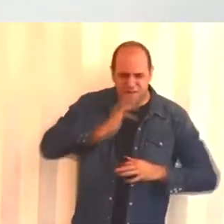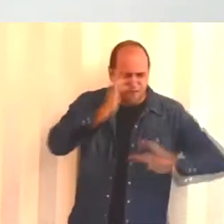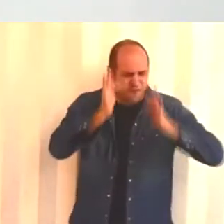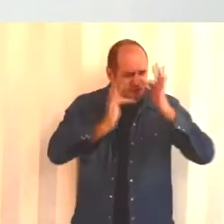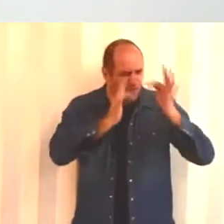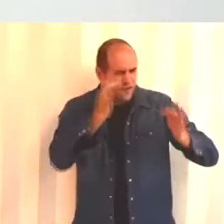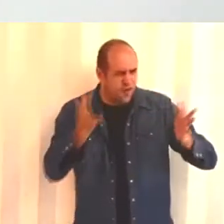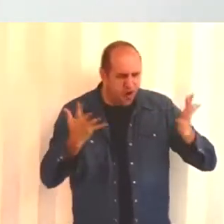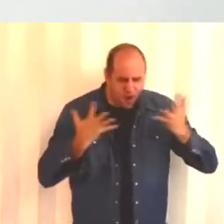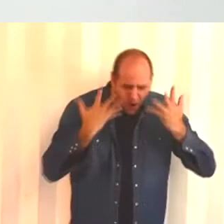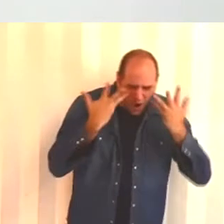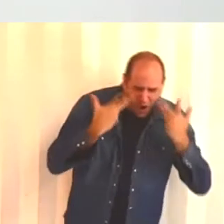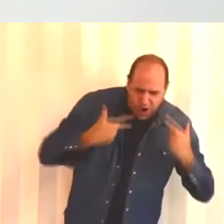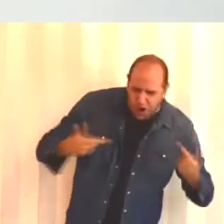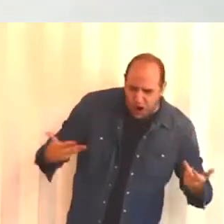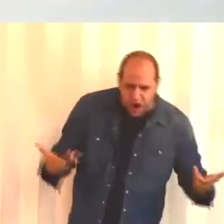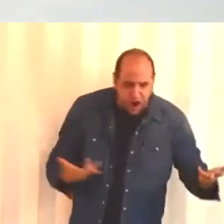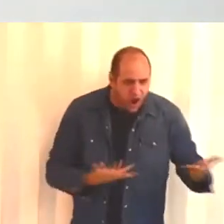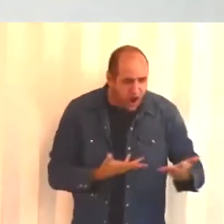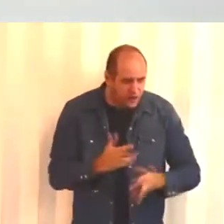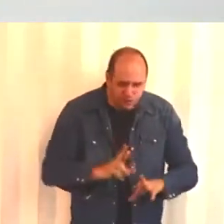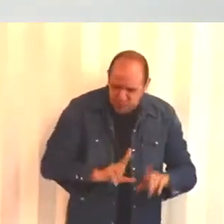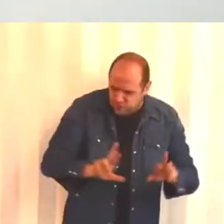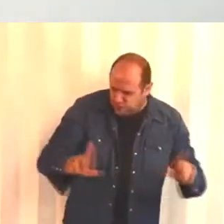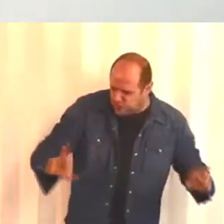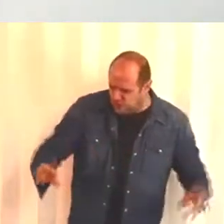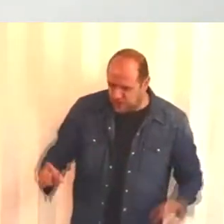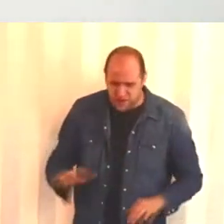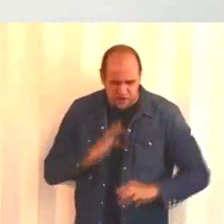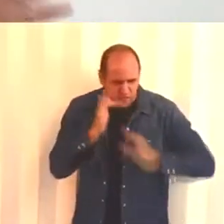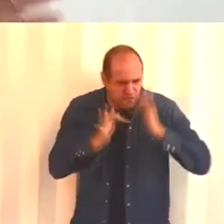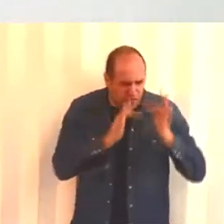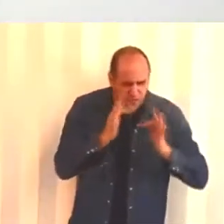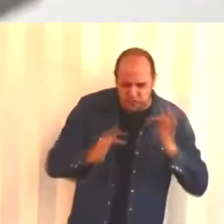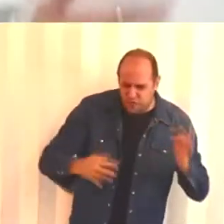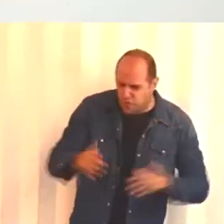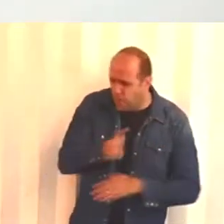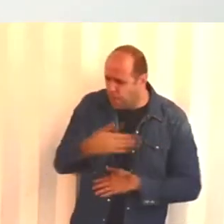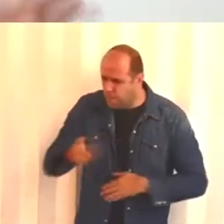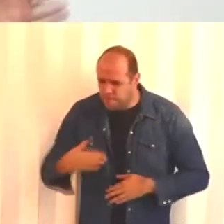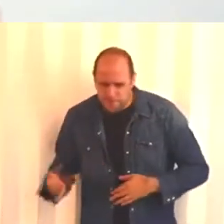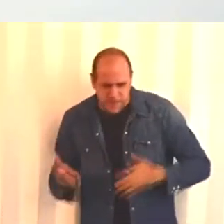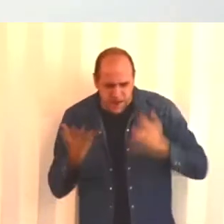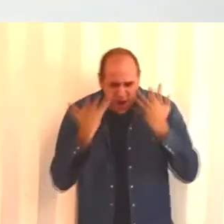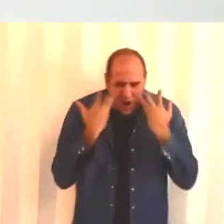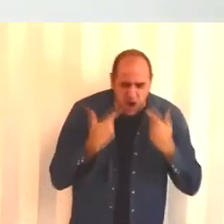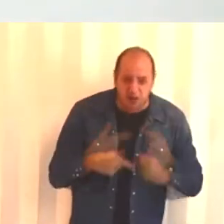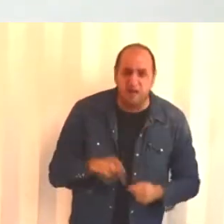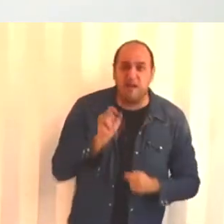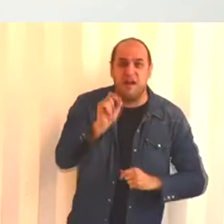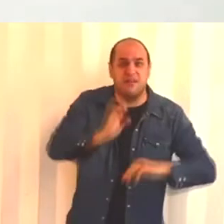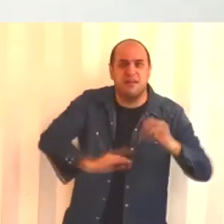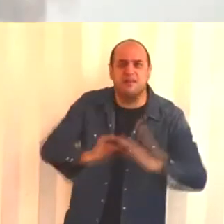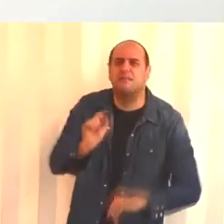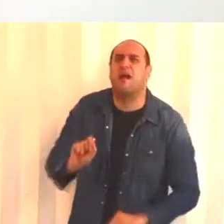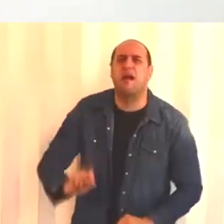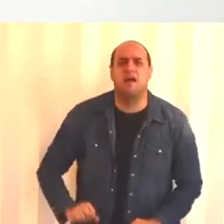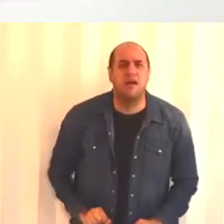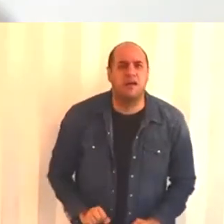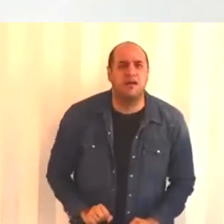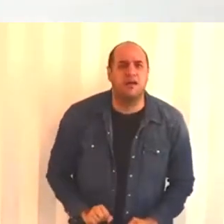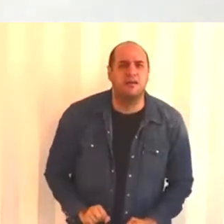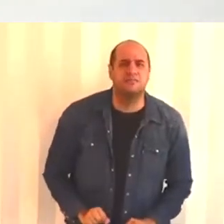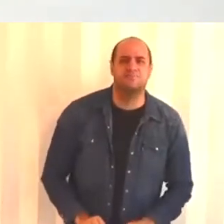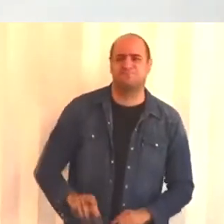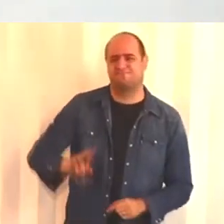flora. Eu fico encantado com tantas espécies de plantas, de flores, dos peixes, dos animais. Sabe quem fez isso?